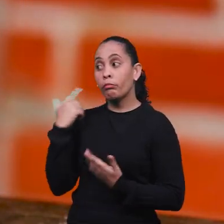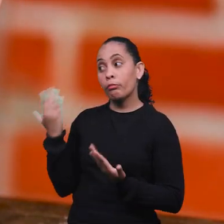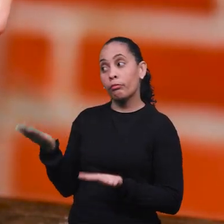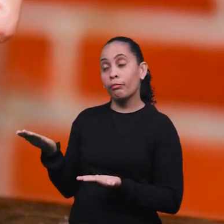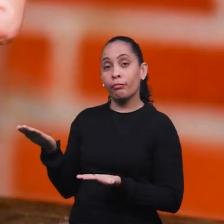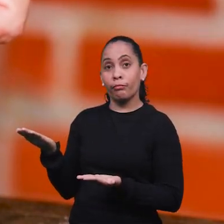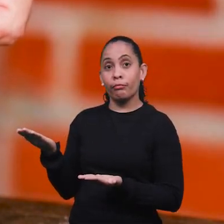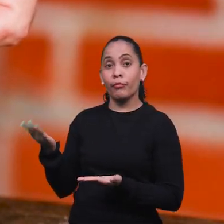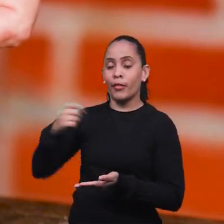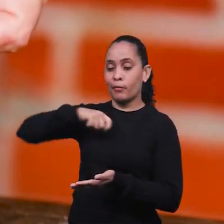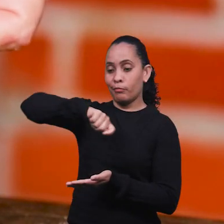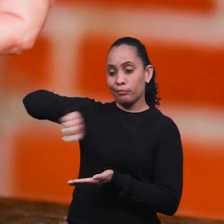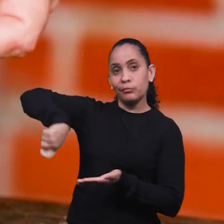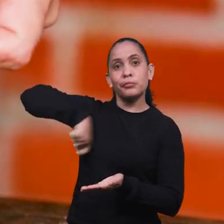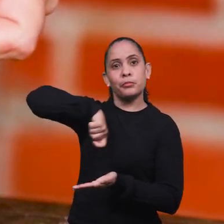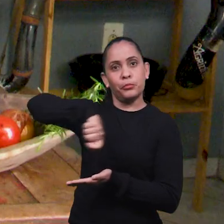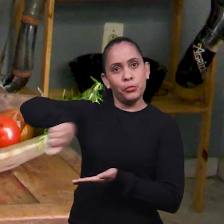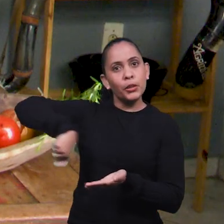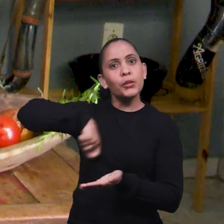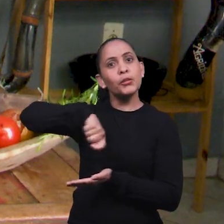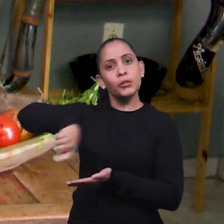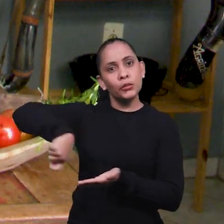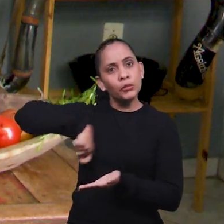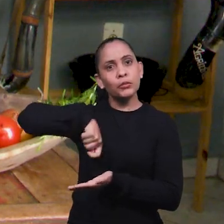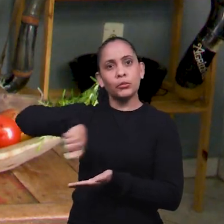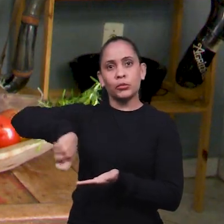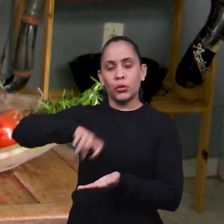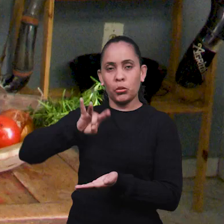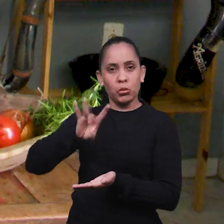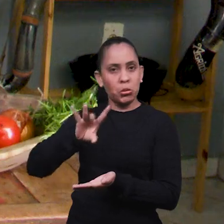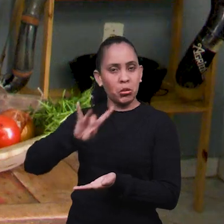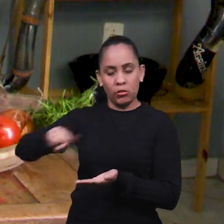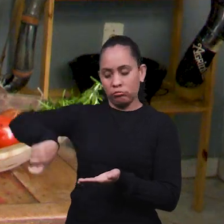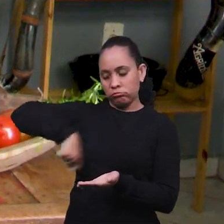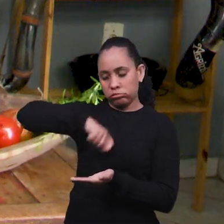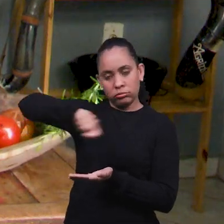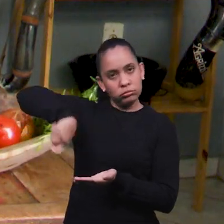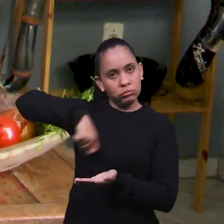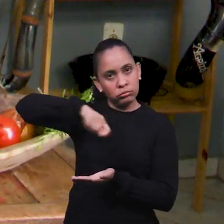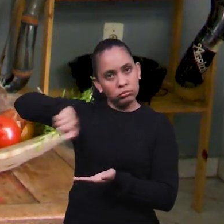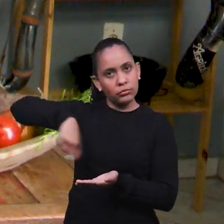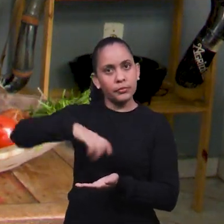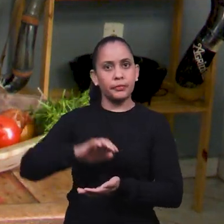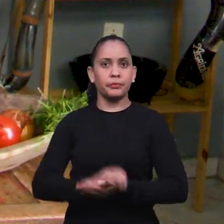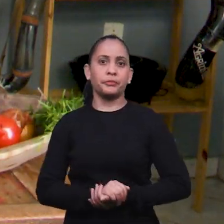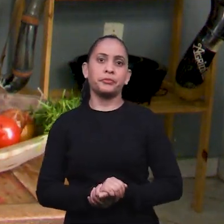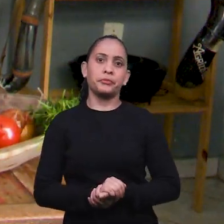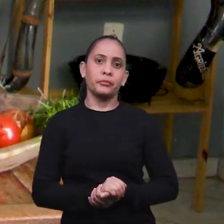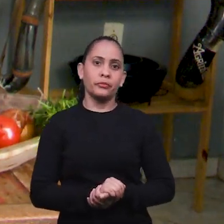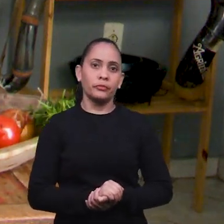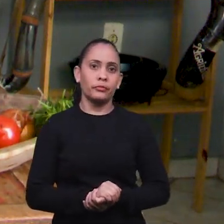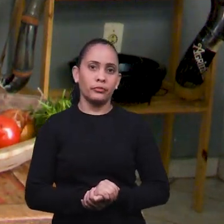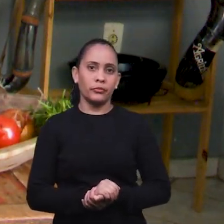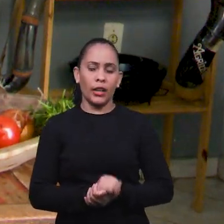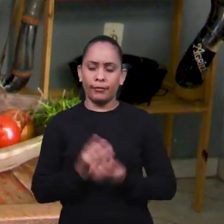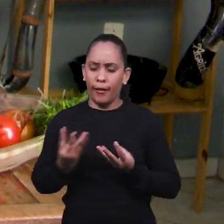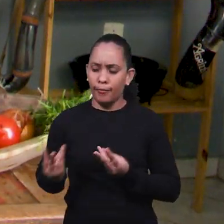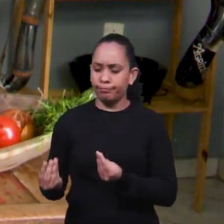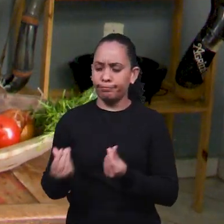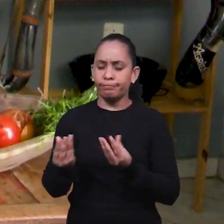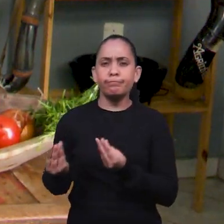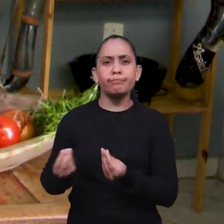Só Misturar aqui. misturando com a colher Só mesmo, misturar aqui ele com a colher. pega Isso.